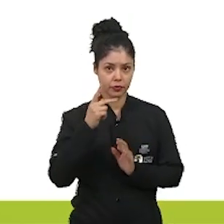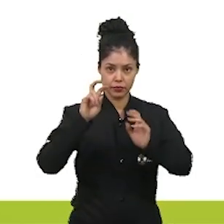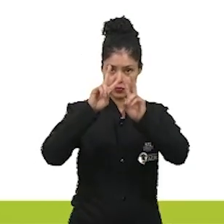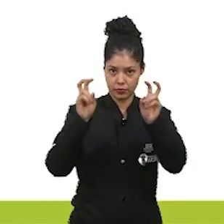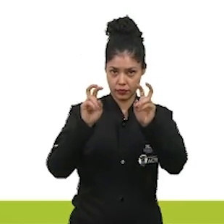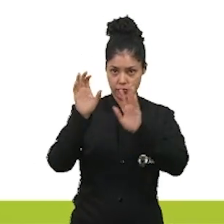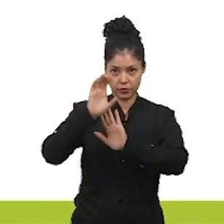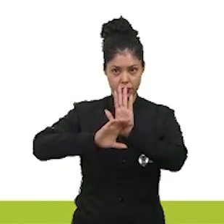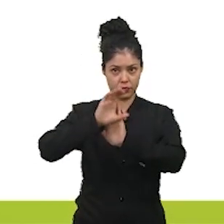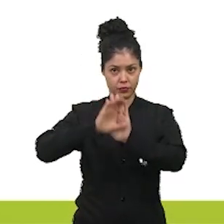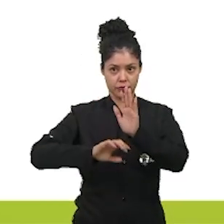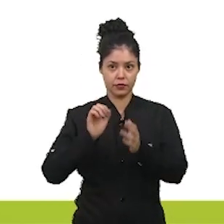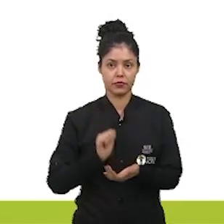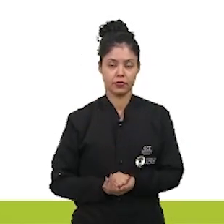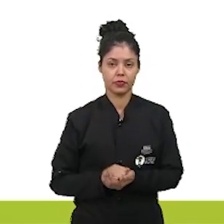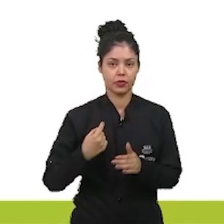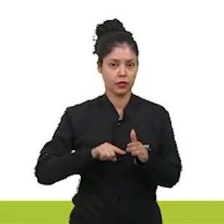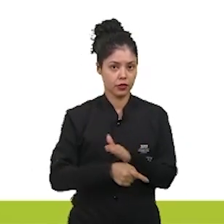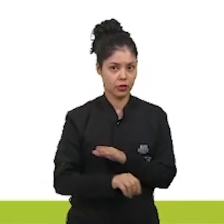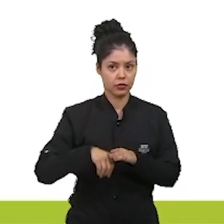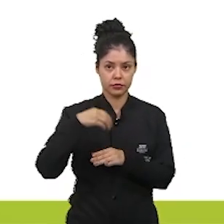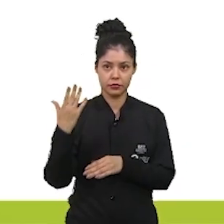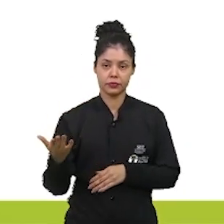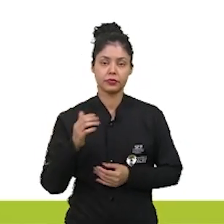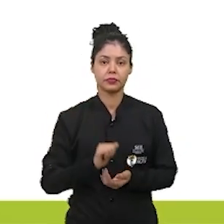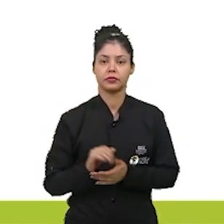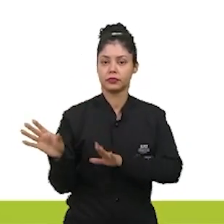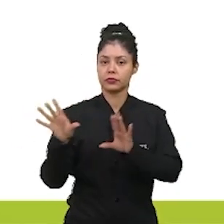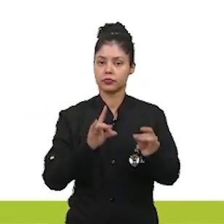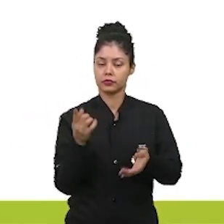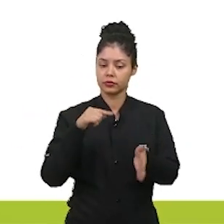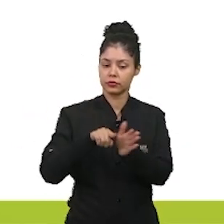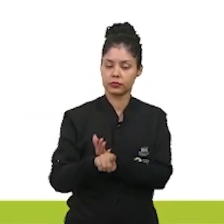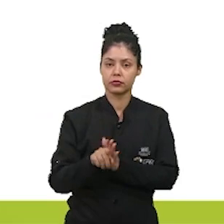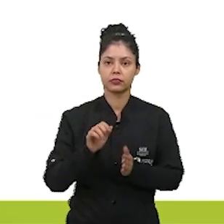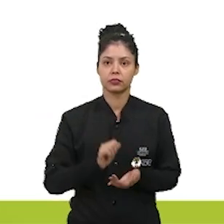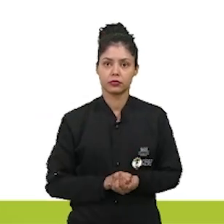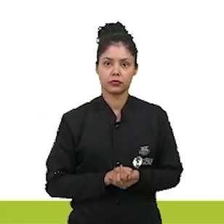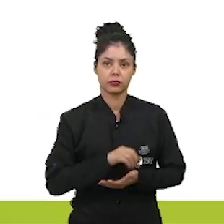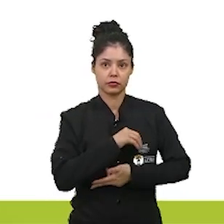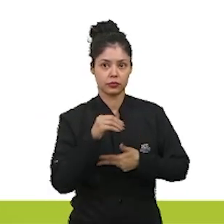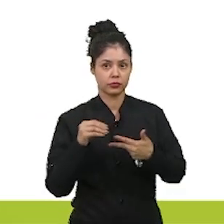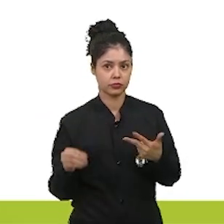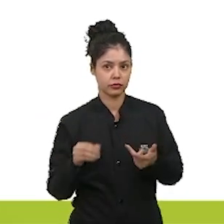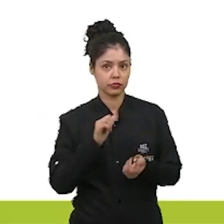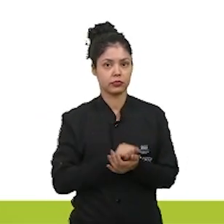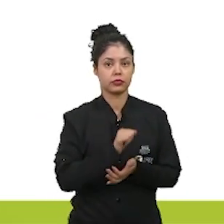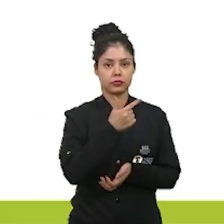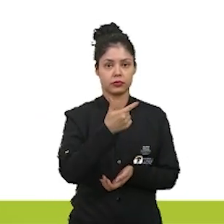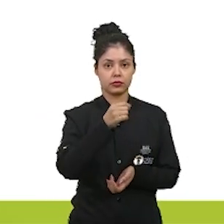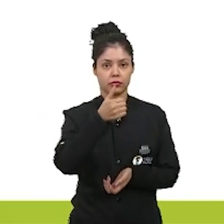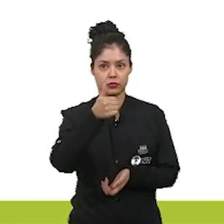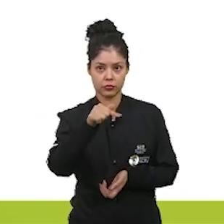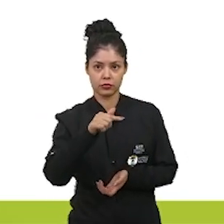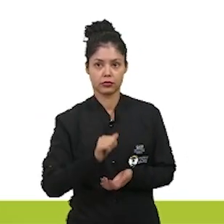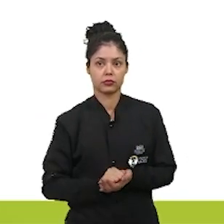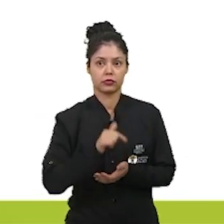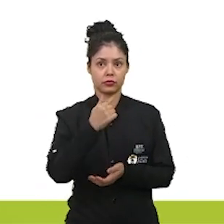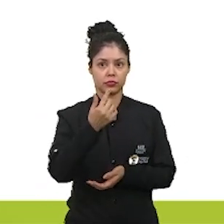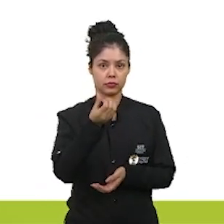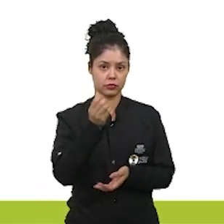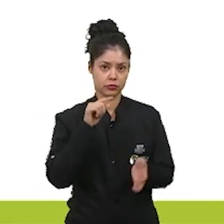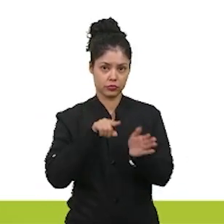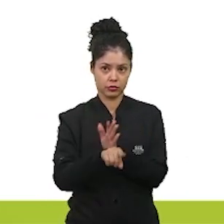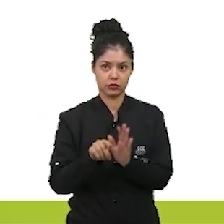desses conceitos aí dos agentes internos e externos, eu trouxe para vocês uma questão do Enem 2017, questão